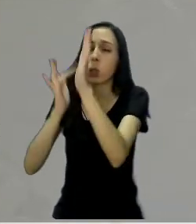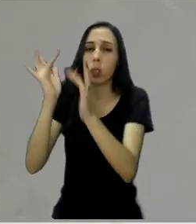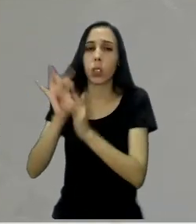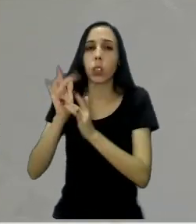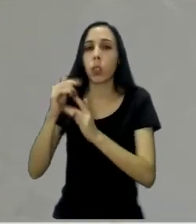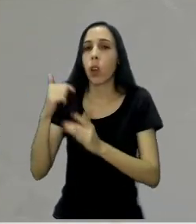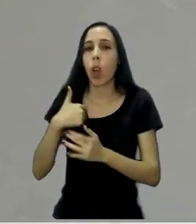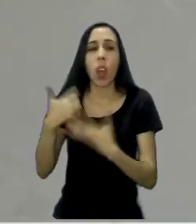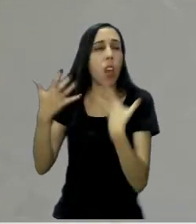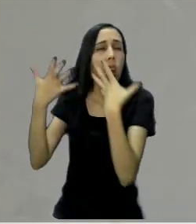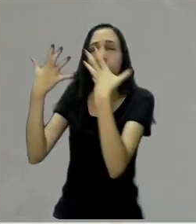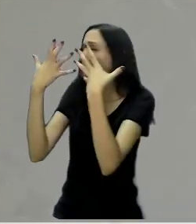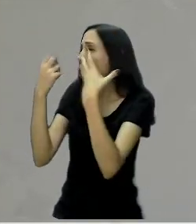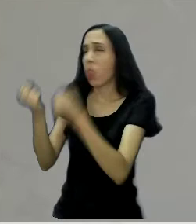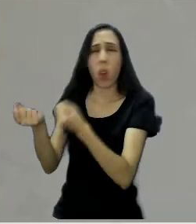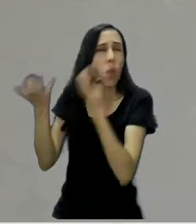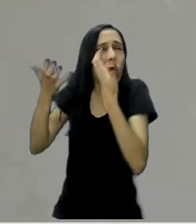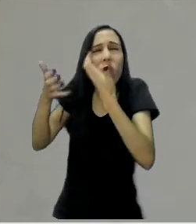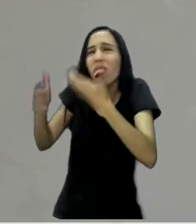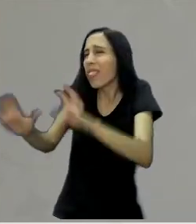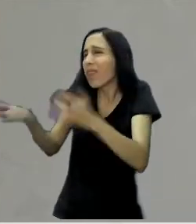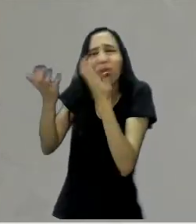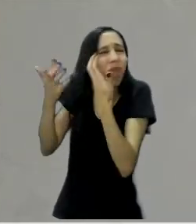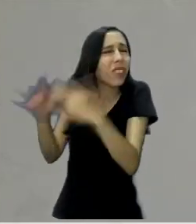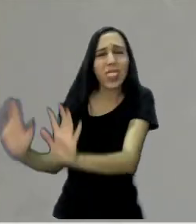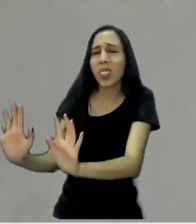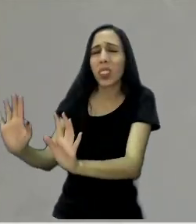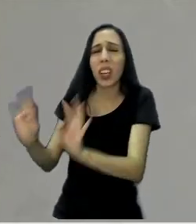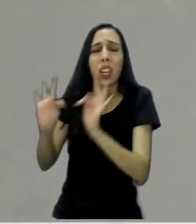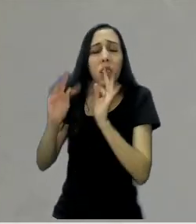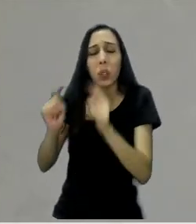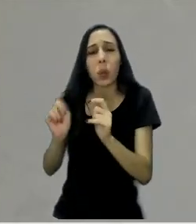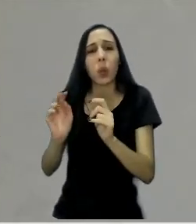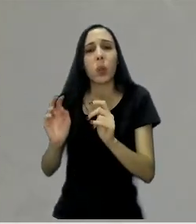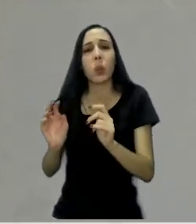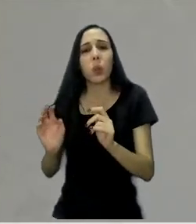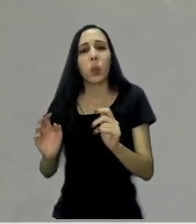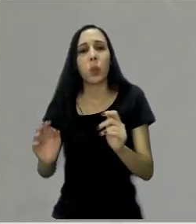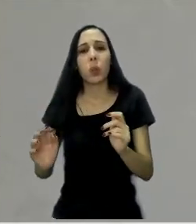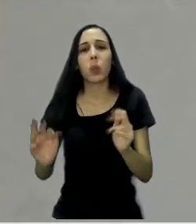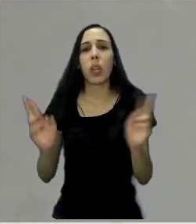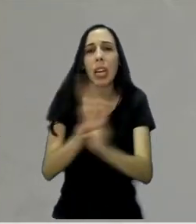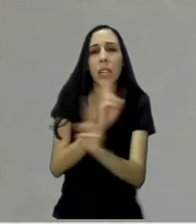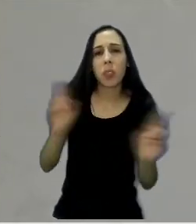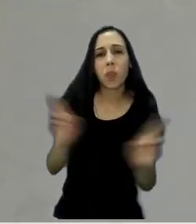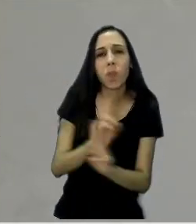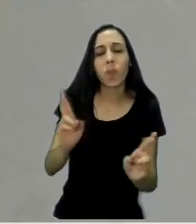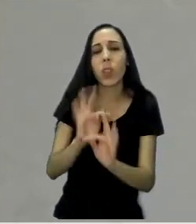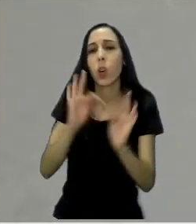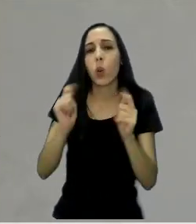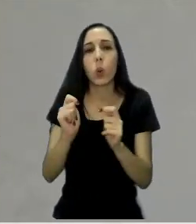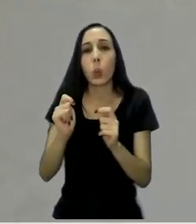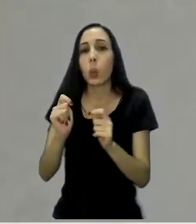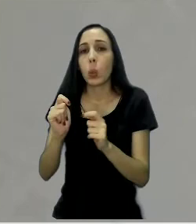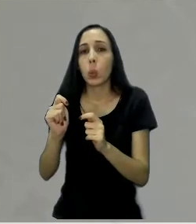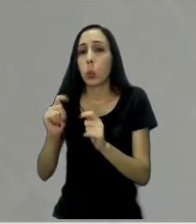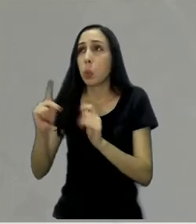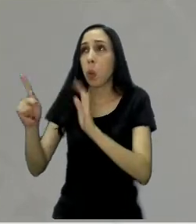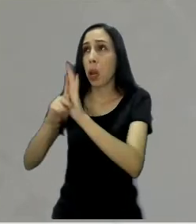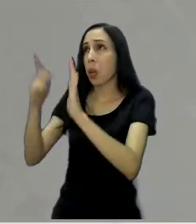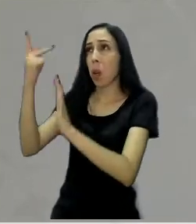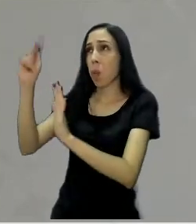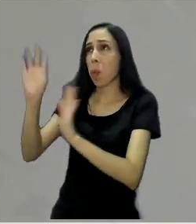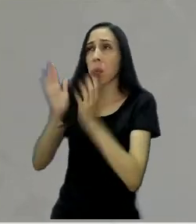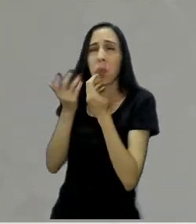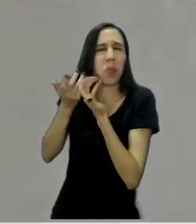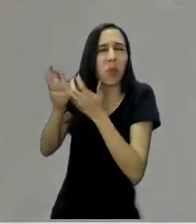Em nome de Jesus, renunciamos a todos os relacionamentos e a tudo na nossa